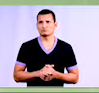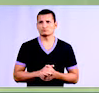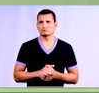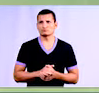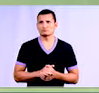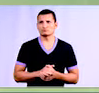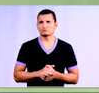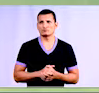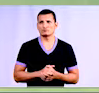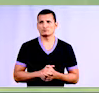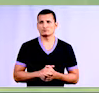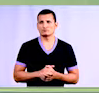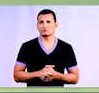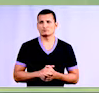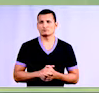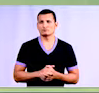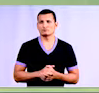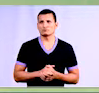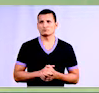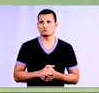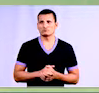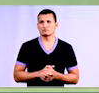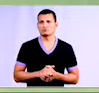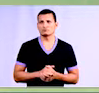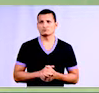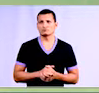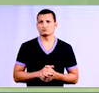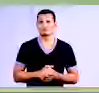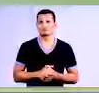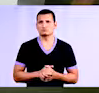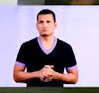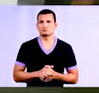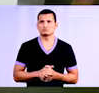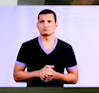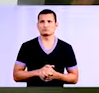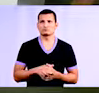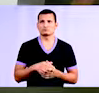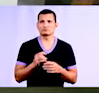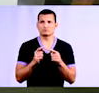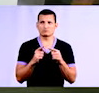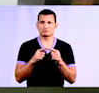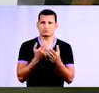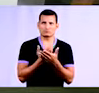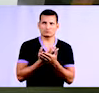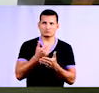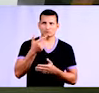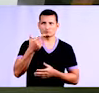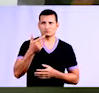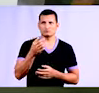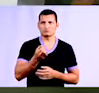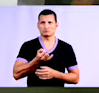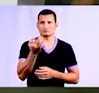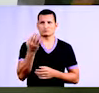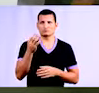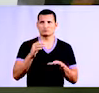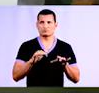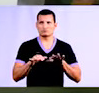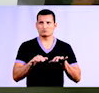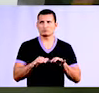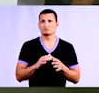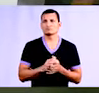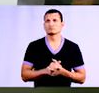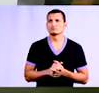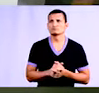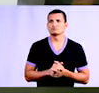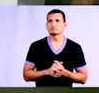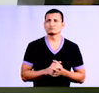Uma multiprogramação, né, professora? Como nós falamos, acho que na segunda teleaula, não é? Nós falamos... de programação. Então, veja bem,